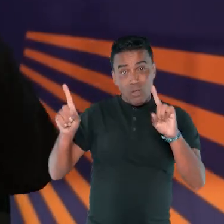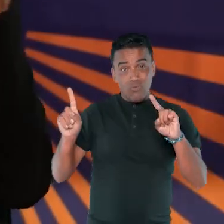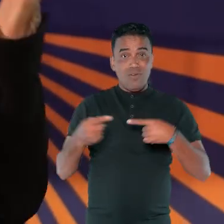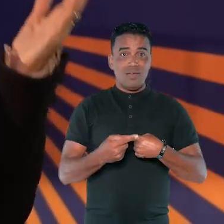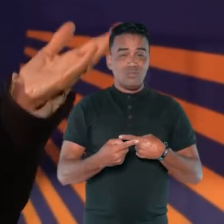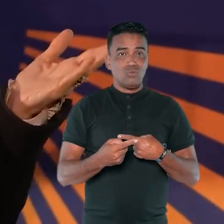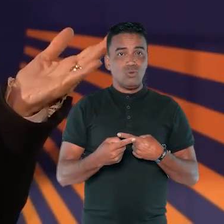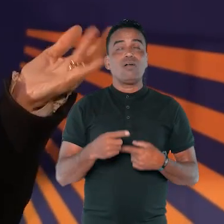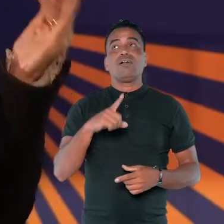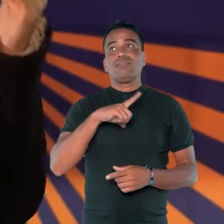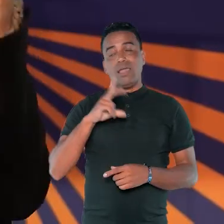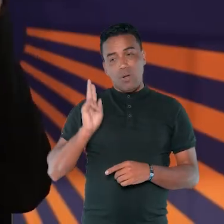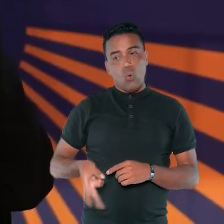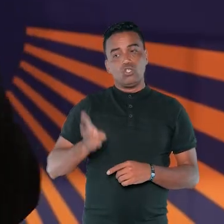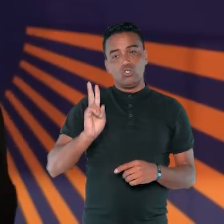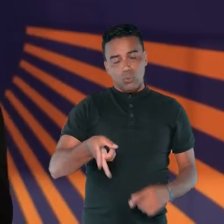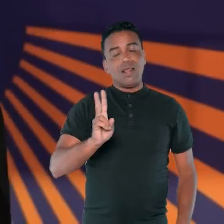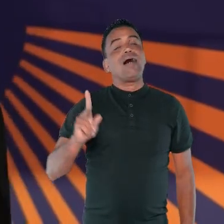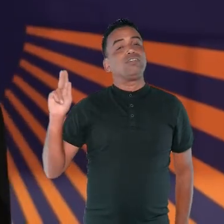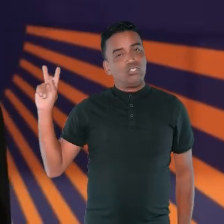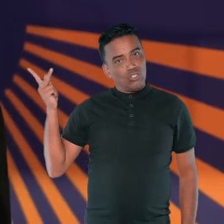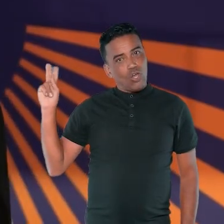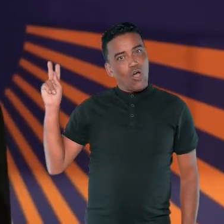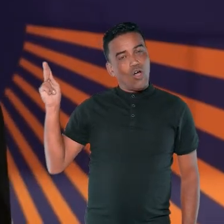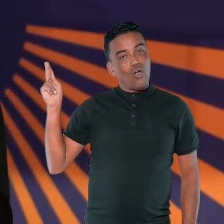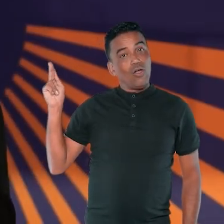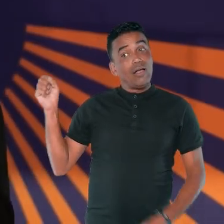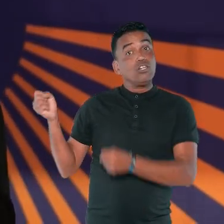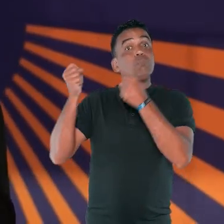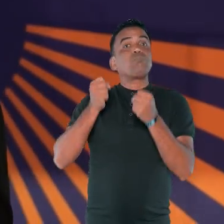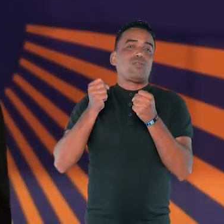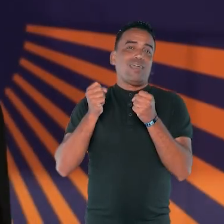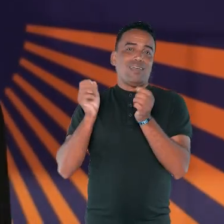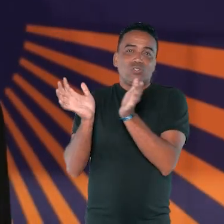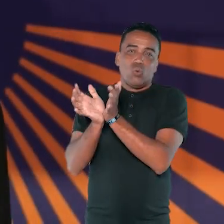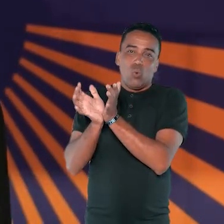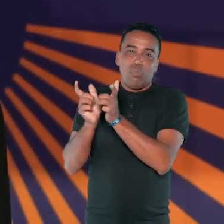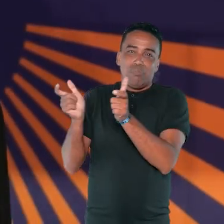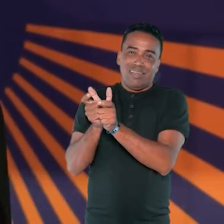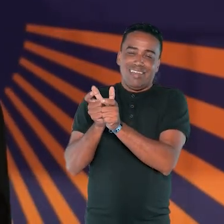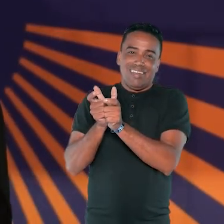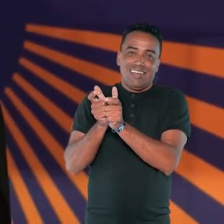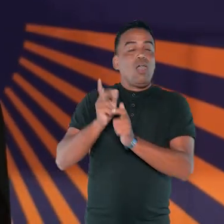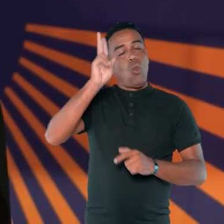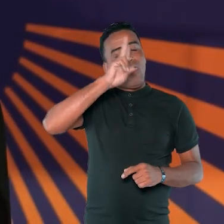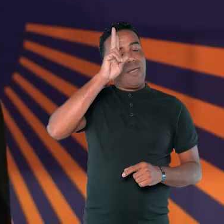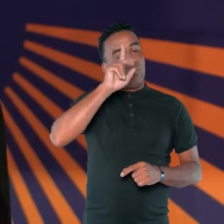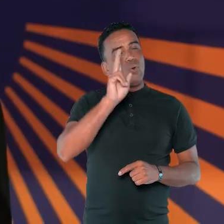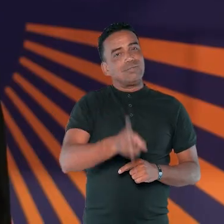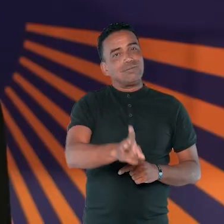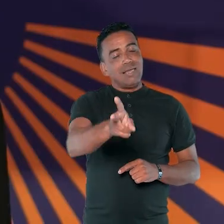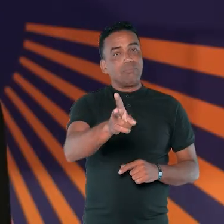uma continuidade histórica da manutenção de quem detém o poder. E eu me lembro isso sempre, que até